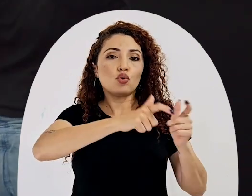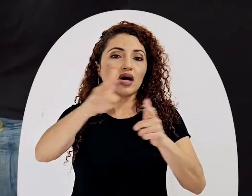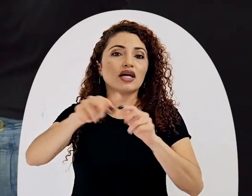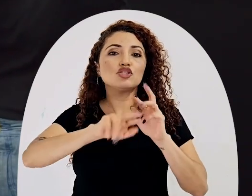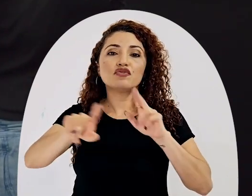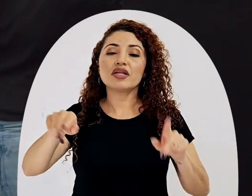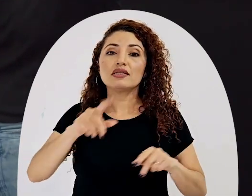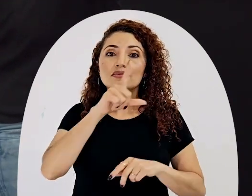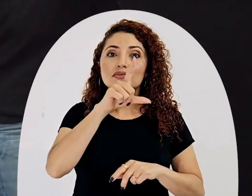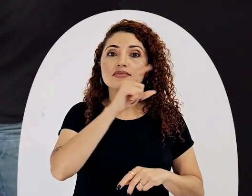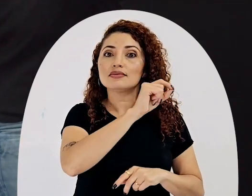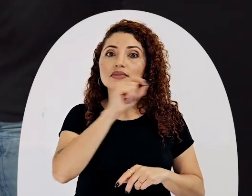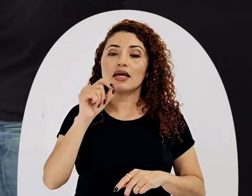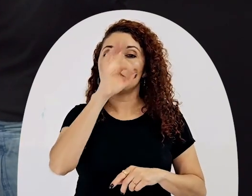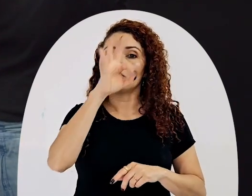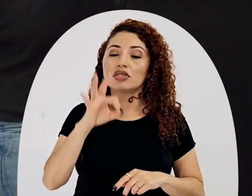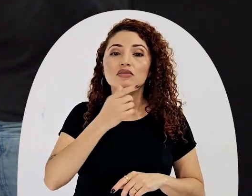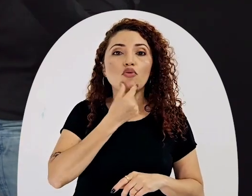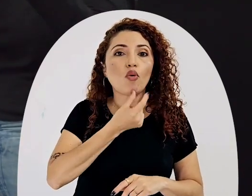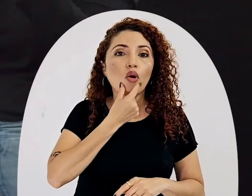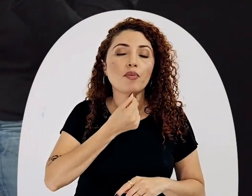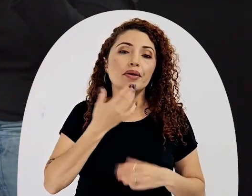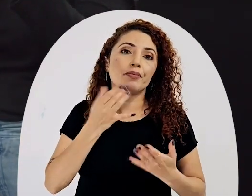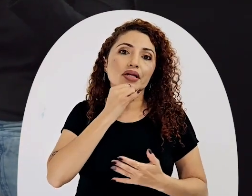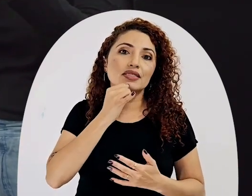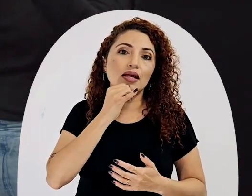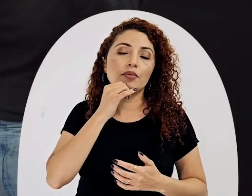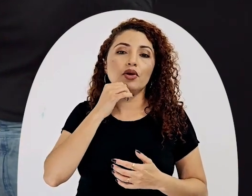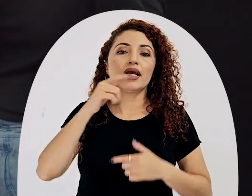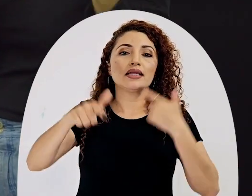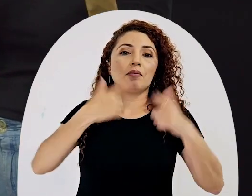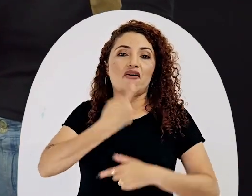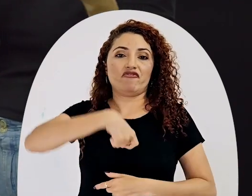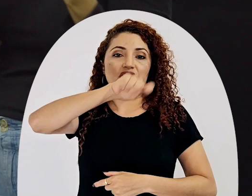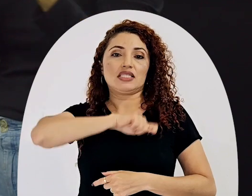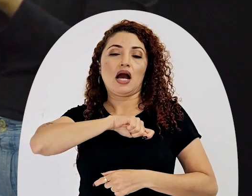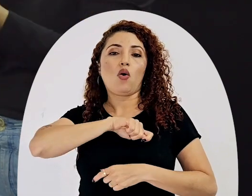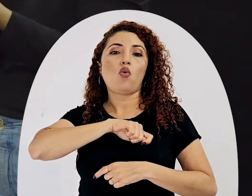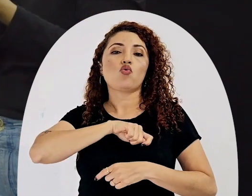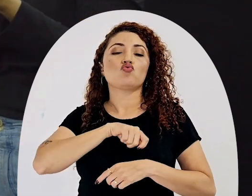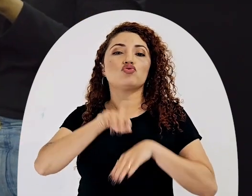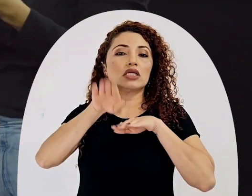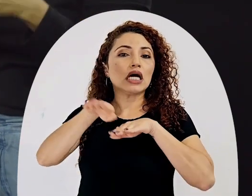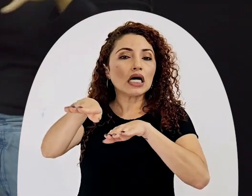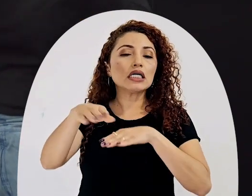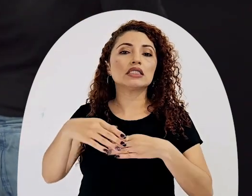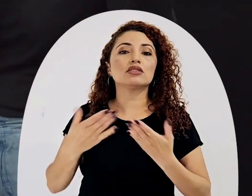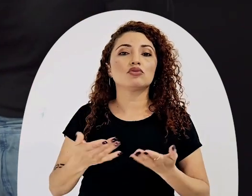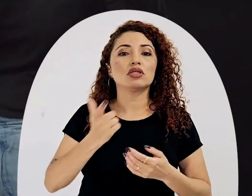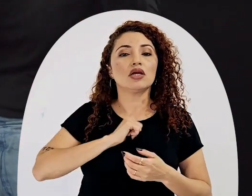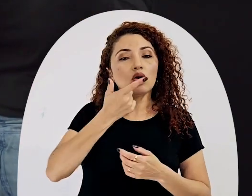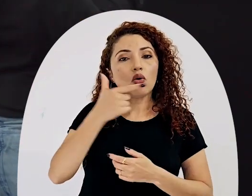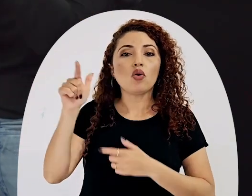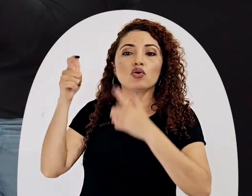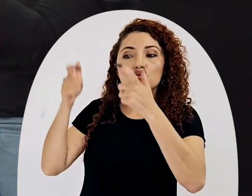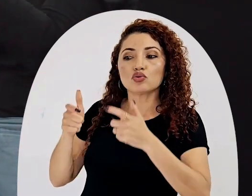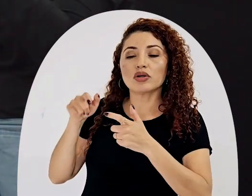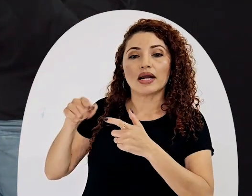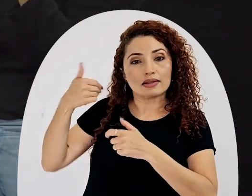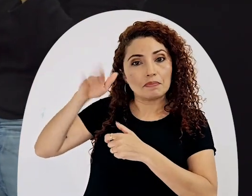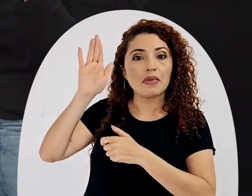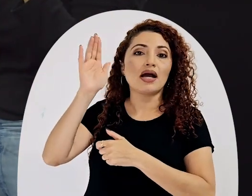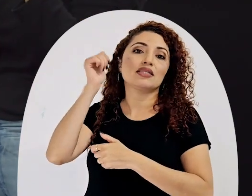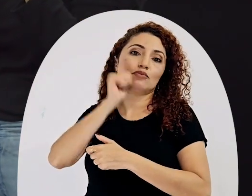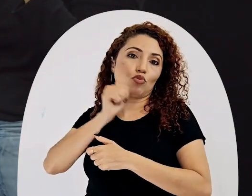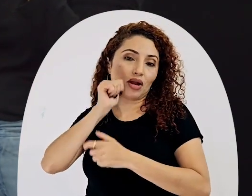homens, como no caso, né, dos agentes de trânsito. Há outros locais onde há, sim, mais presença de mulheres, como nas áreas de projeto